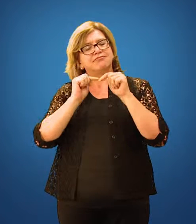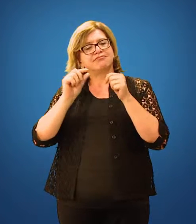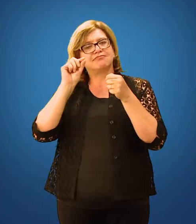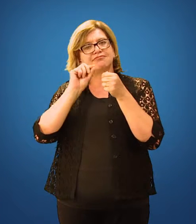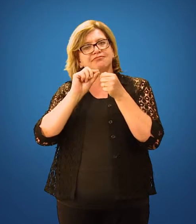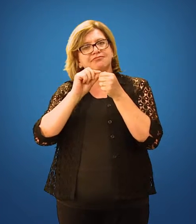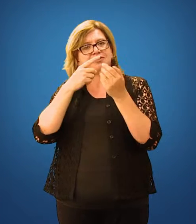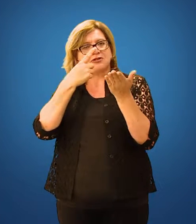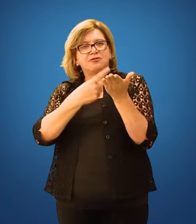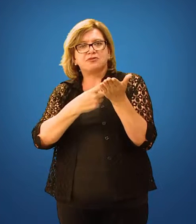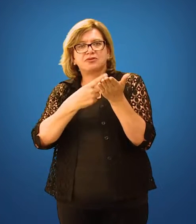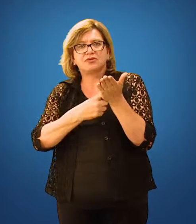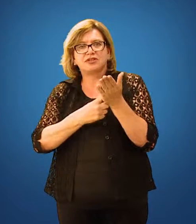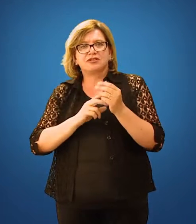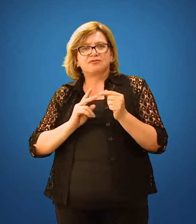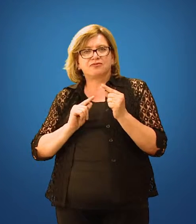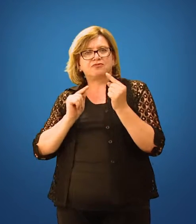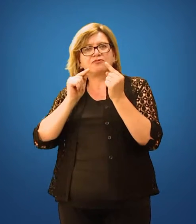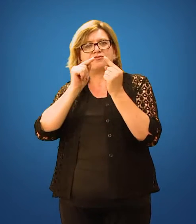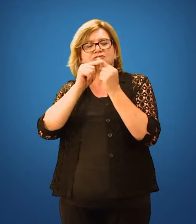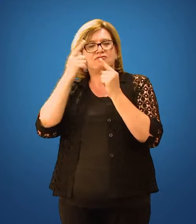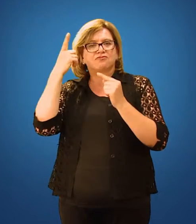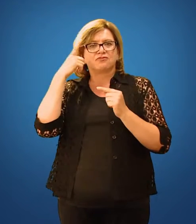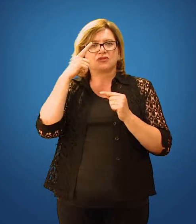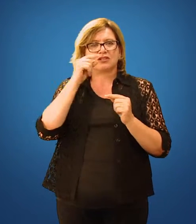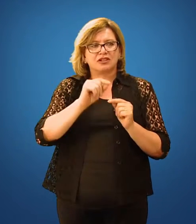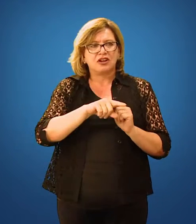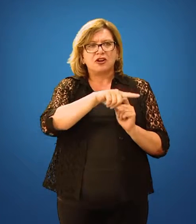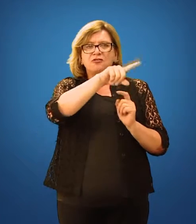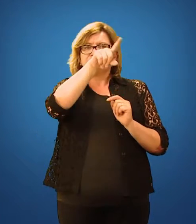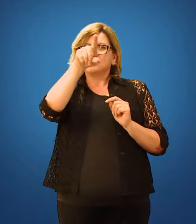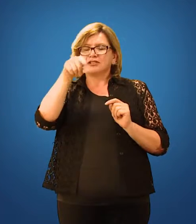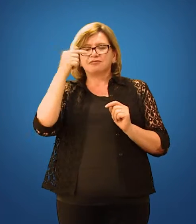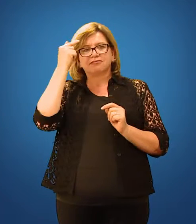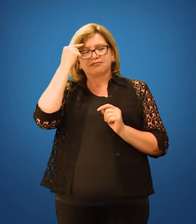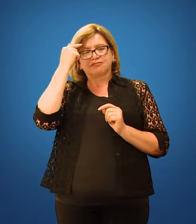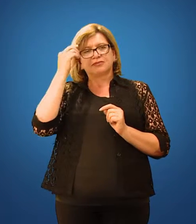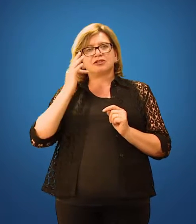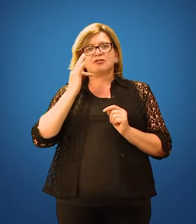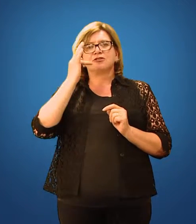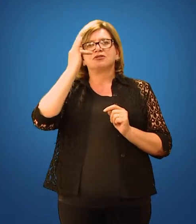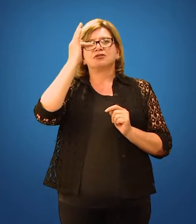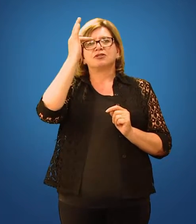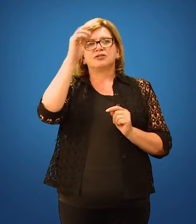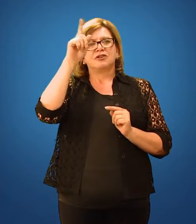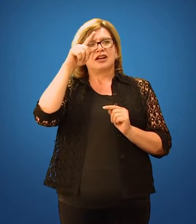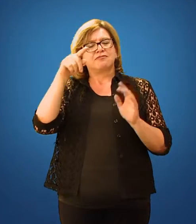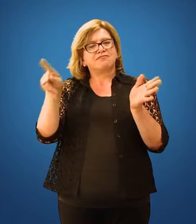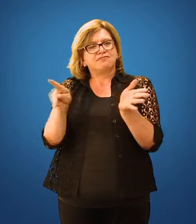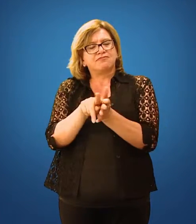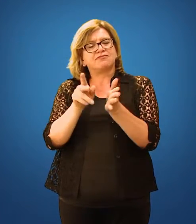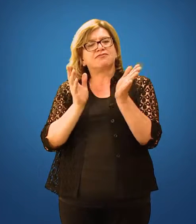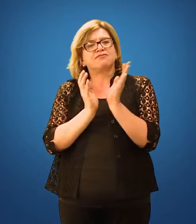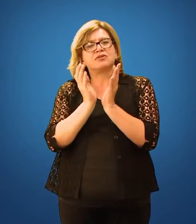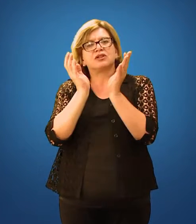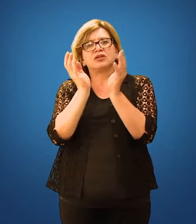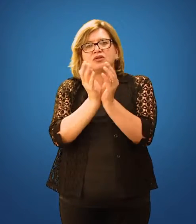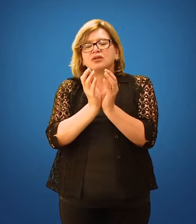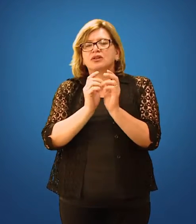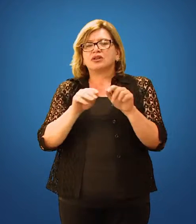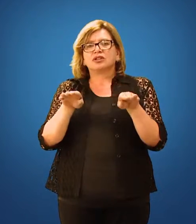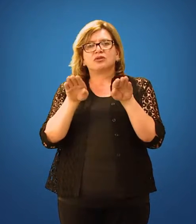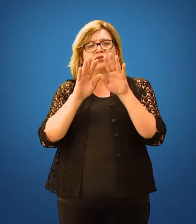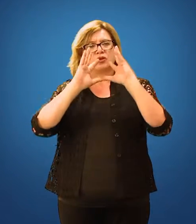em prol da visão por eles esboçada. Então, vocês criaram uma visão de futuro. Faz parte do coletivo essa visão. Então, todo mundo vai